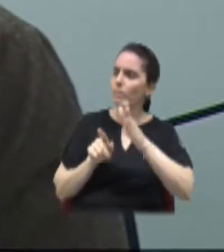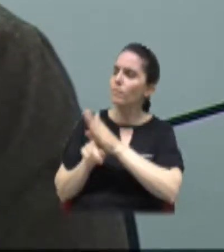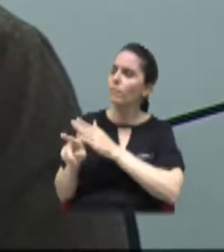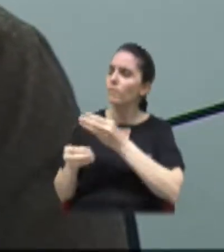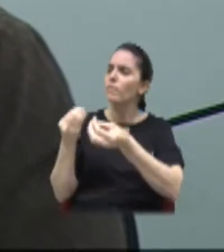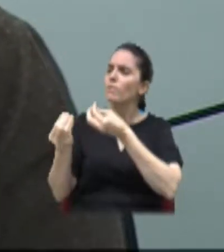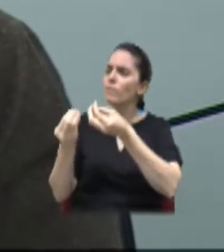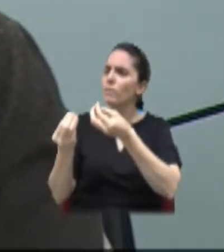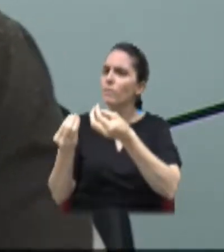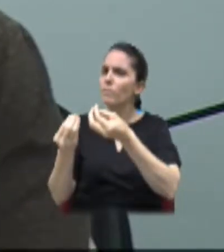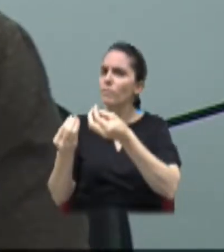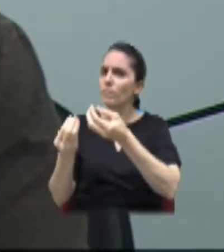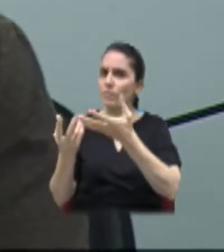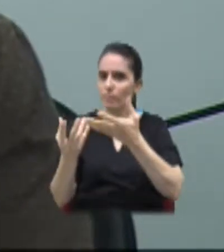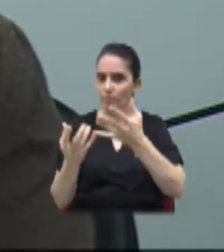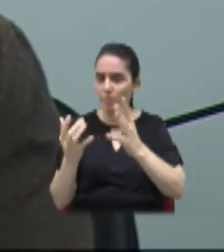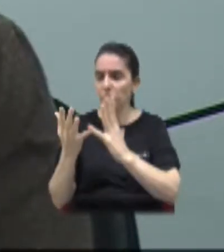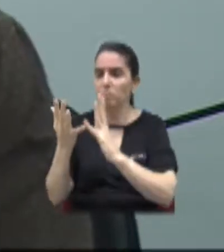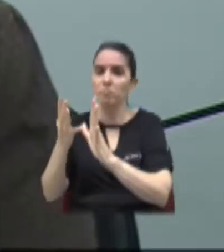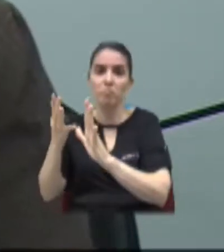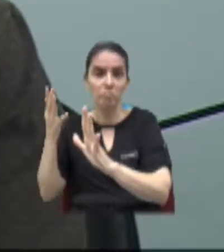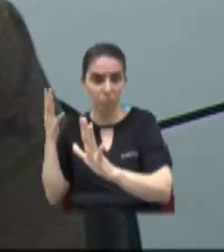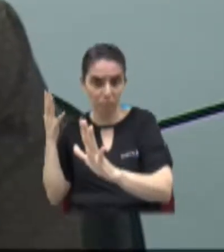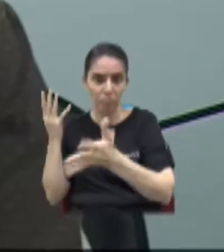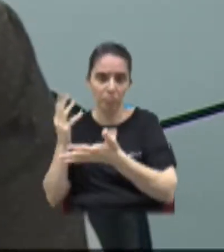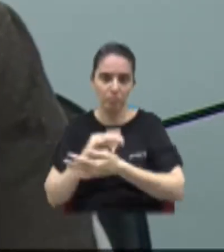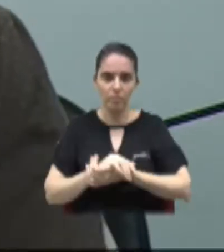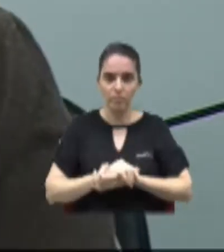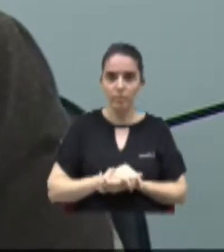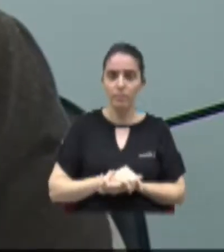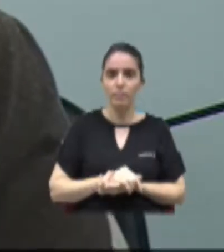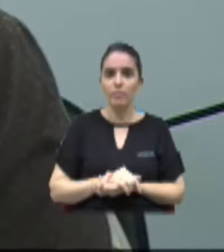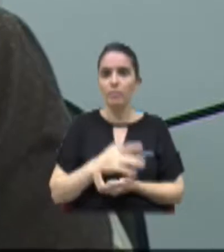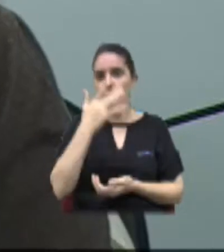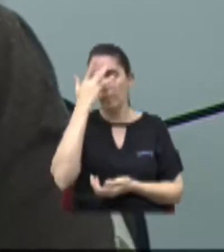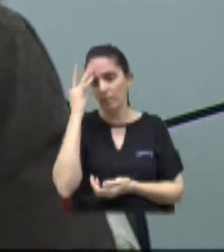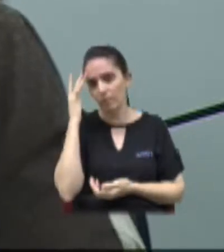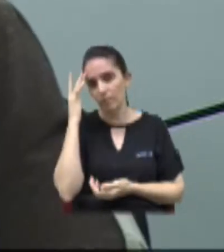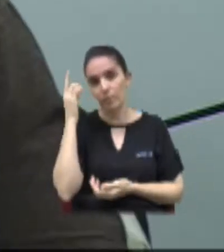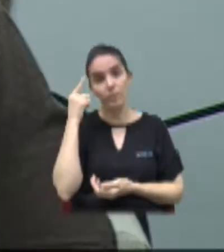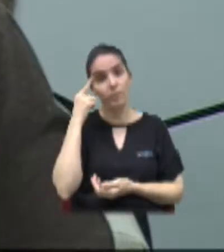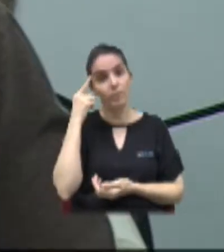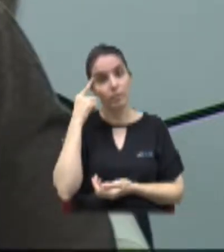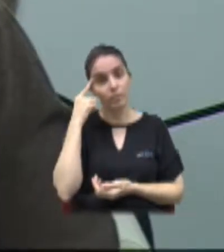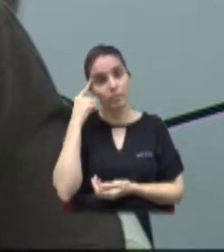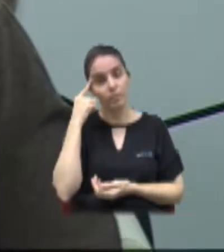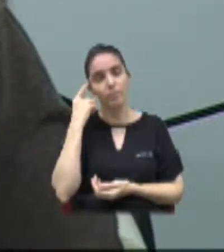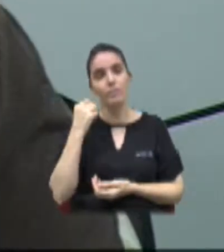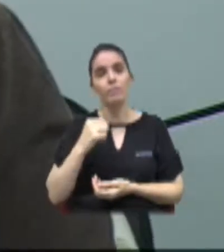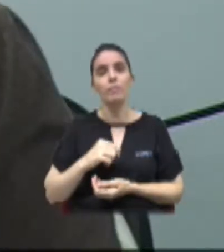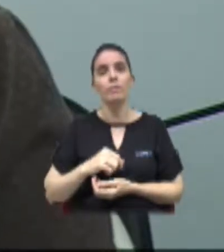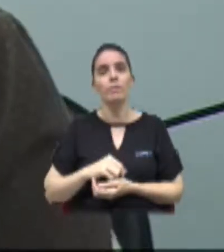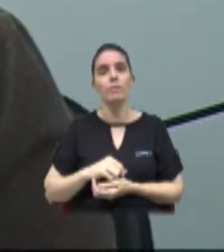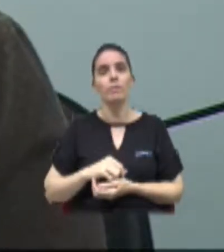tarde, presidente, nobres pares, público que nos acompanha. Mir, parabéns pela